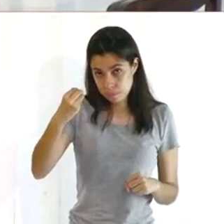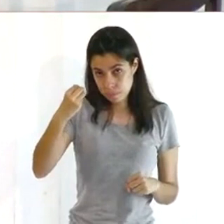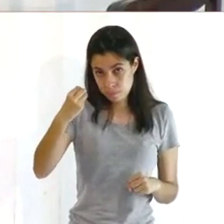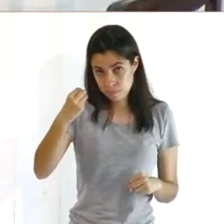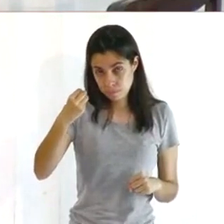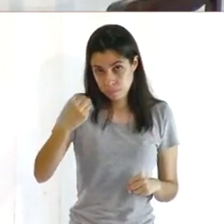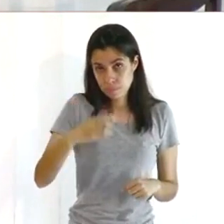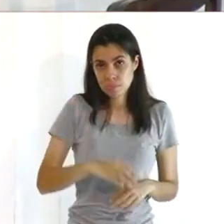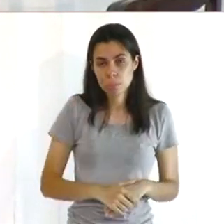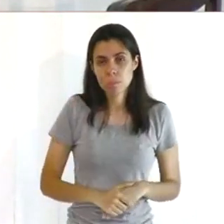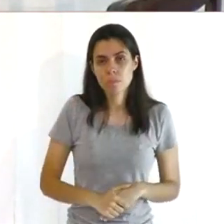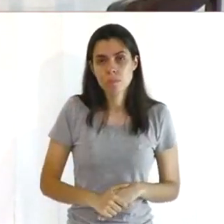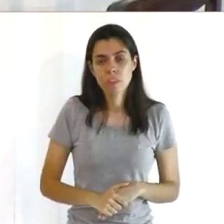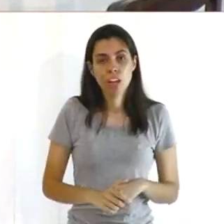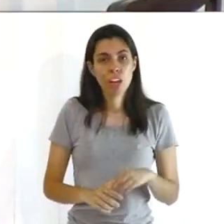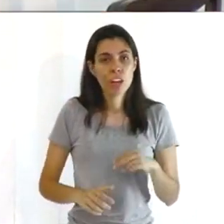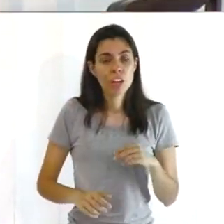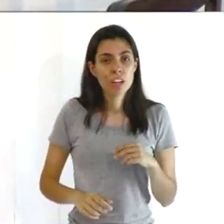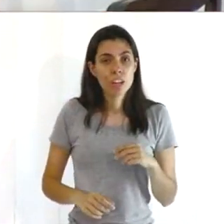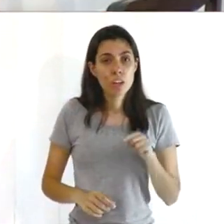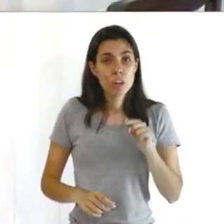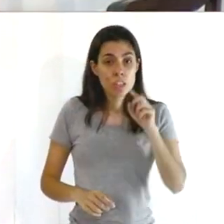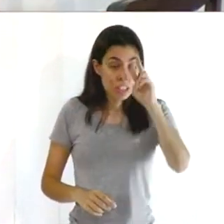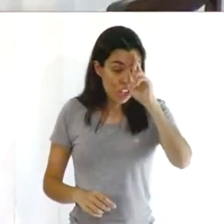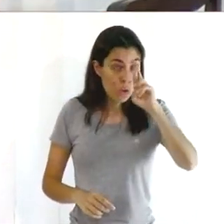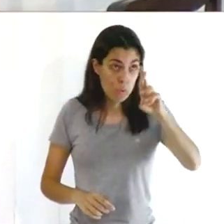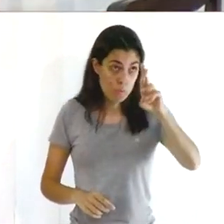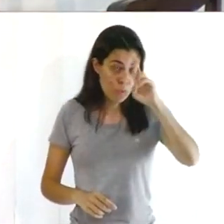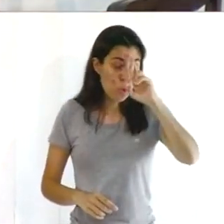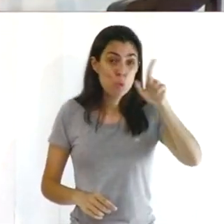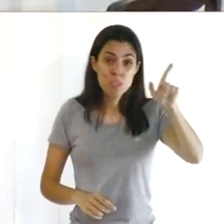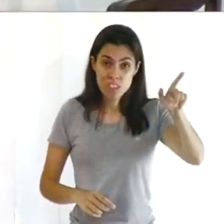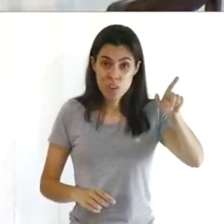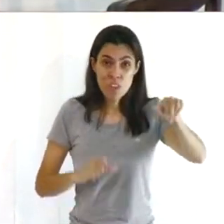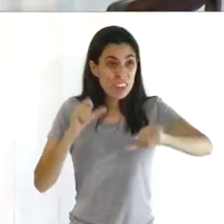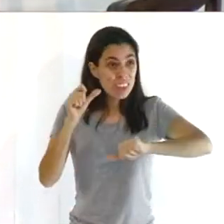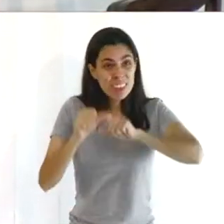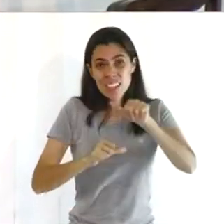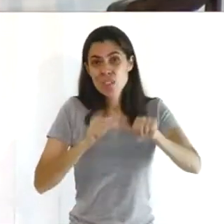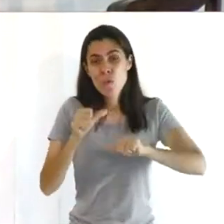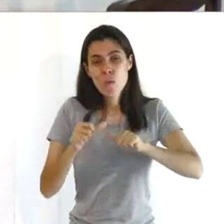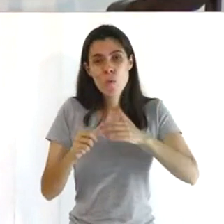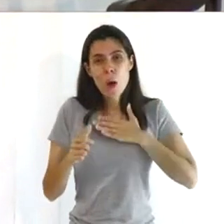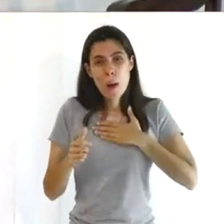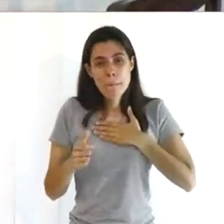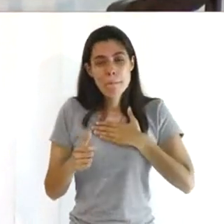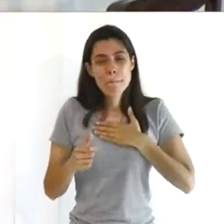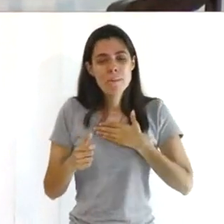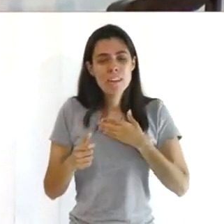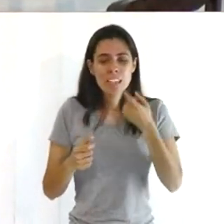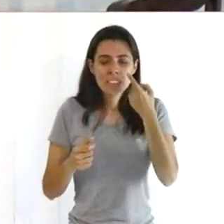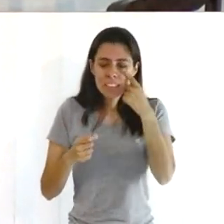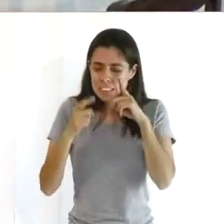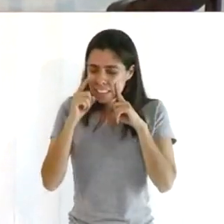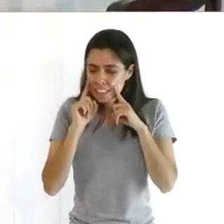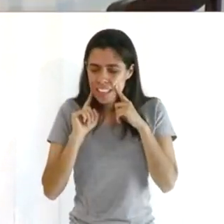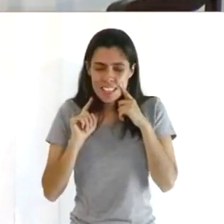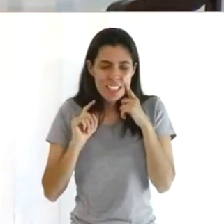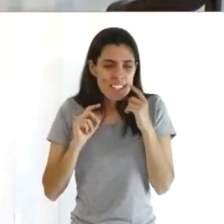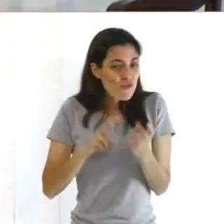converteste o meu pranto em folguedos, tiraste o meu pano de saco e me cingiste de